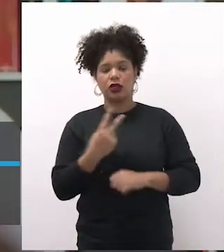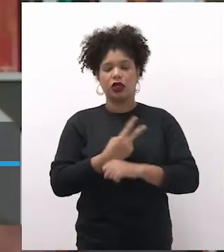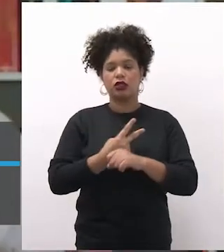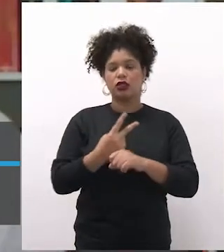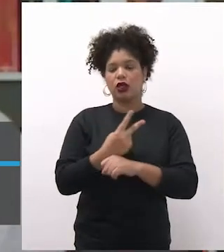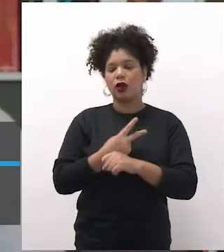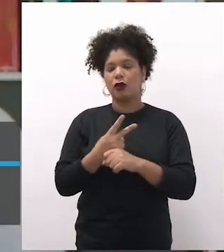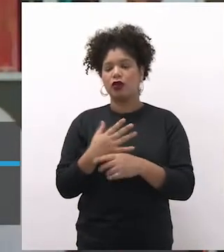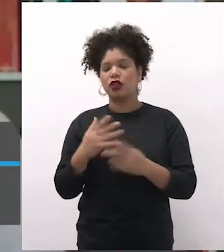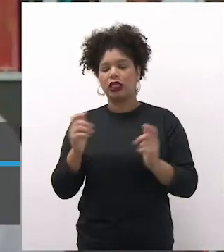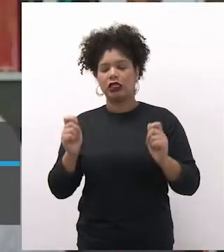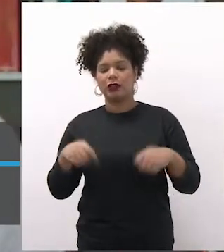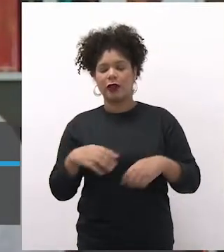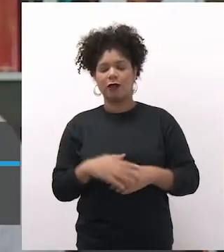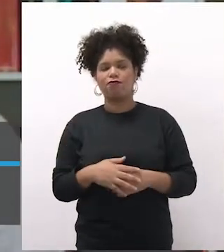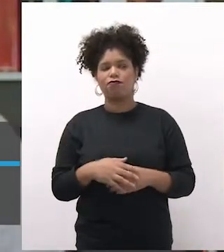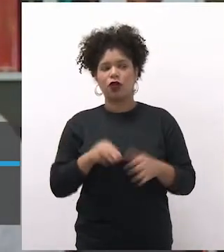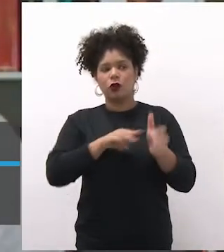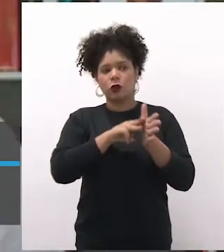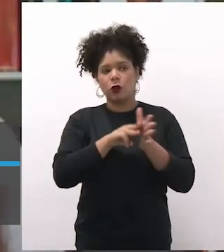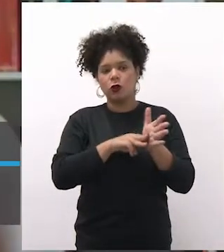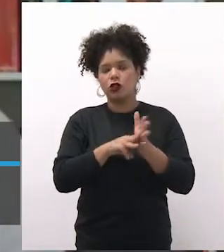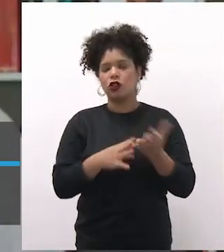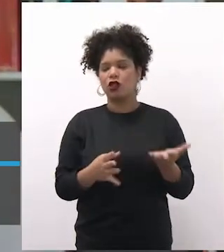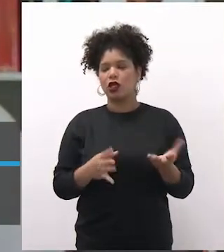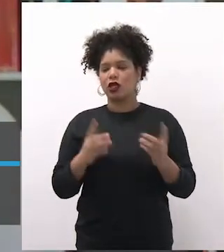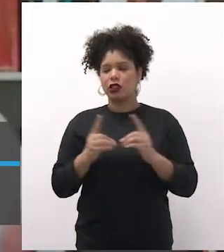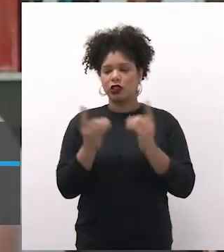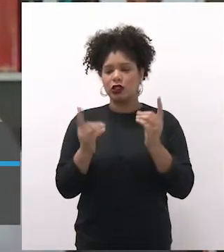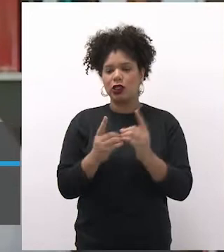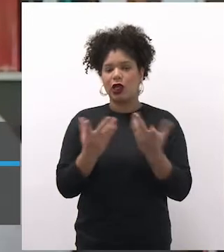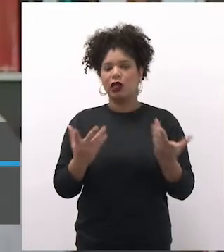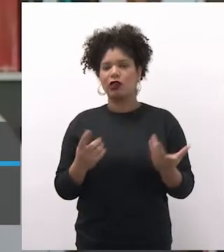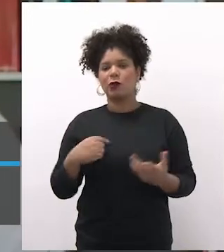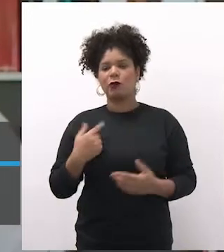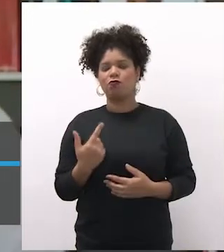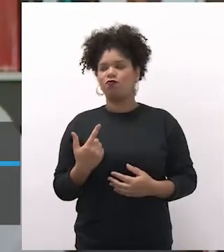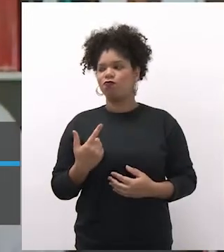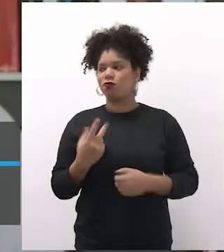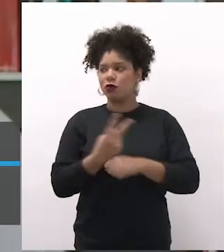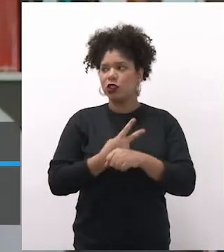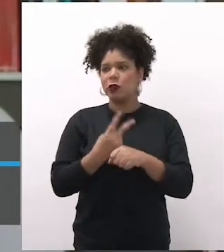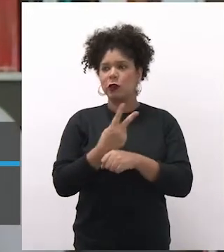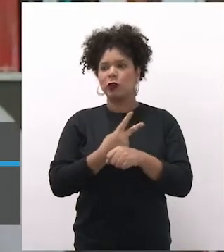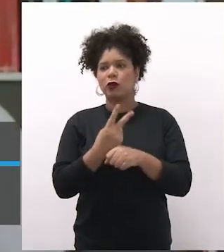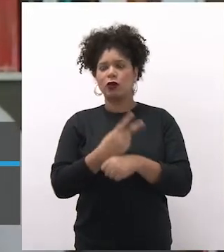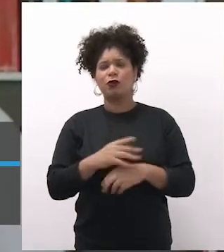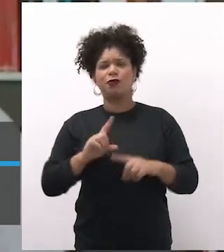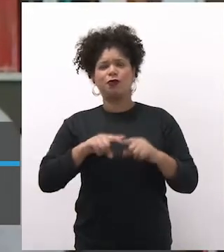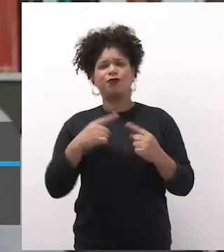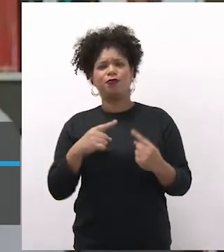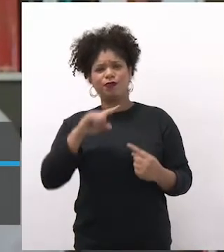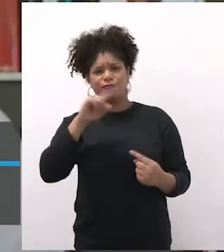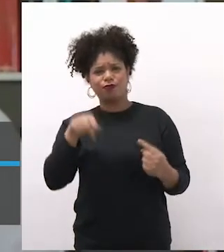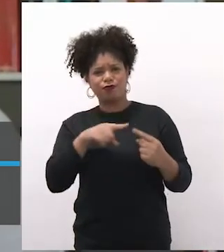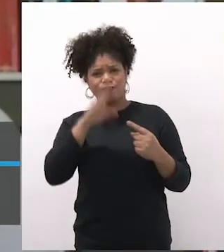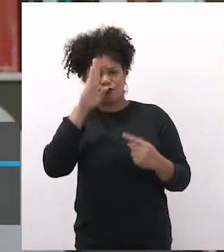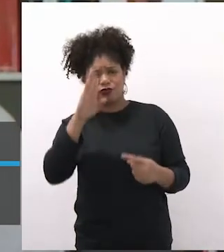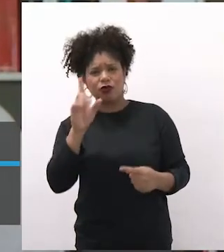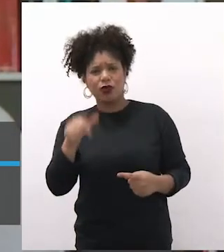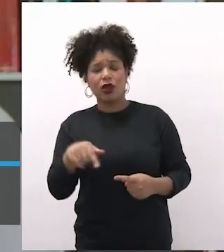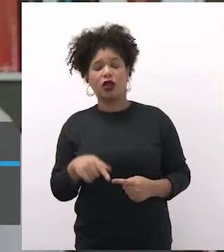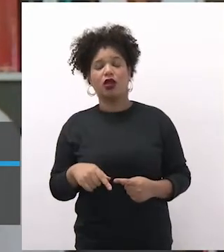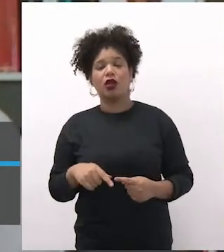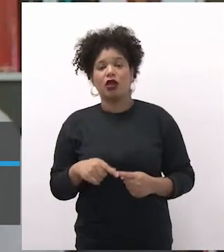uma didática, uma metodologia, e você fica, assim, aflito, porque a ideia nossa é que a mensagem consiga ser passada